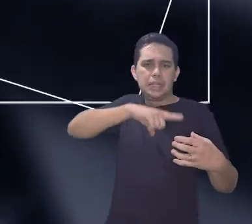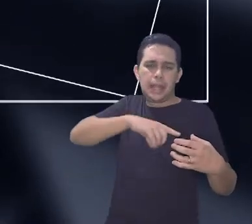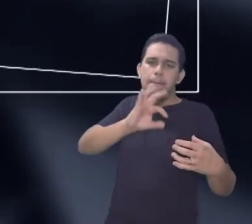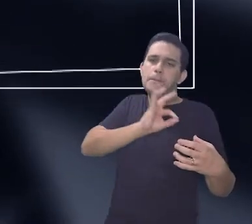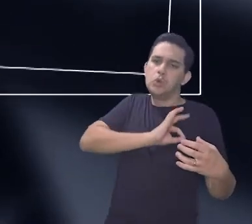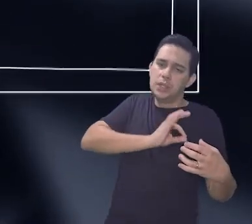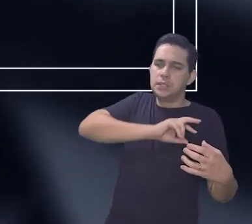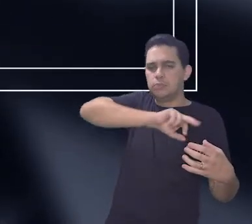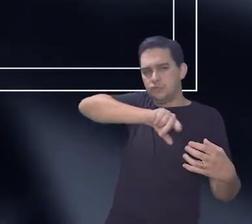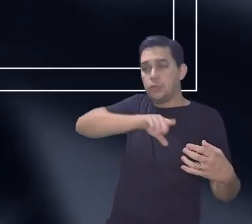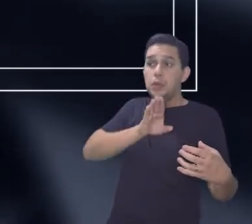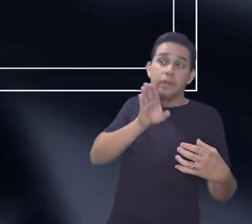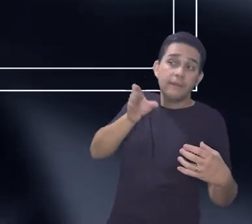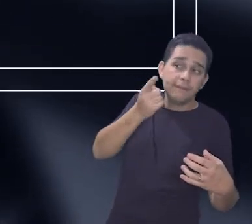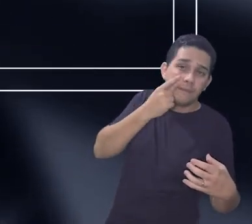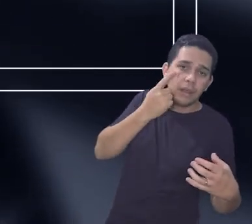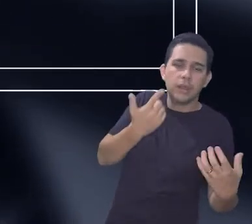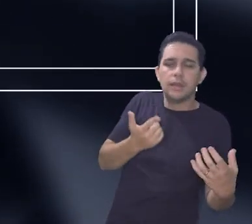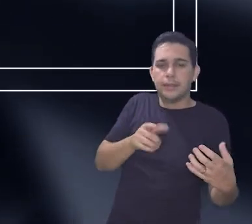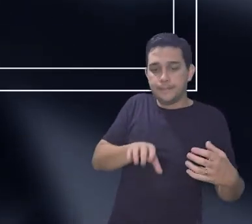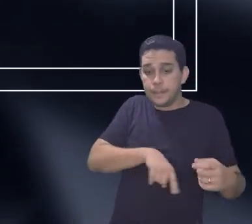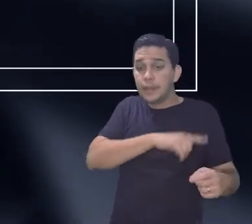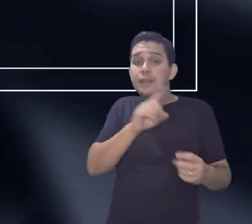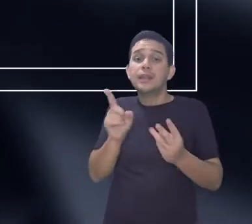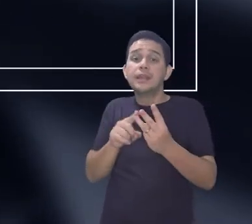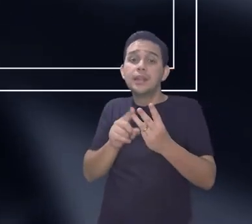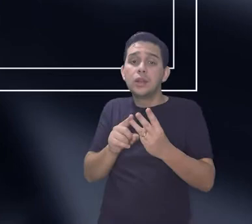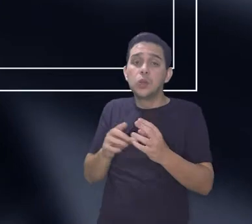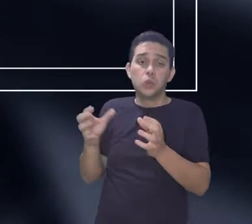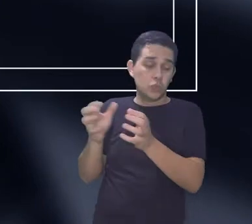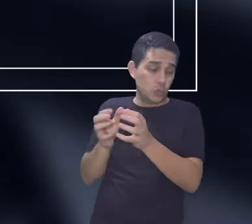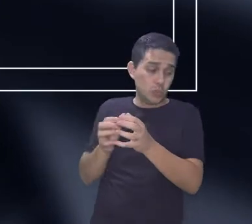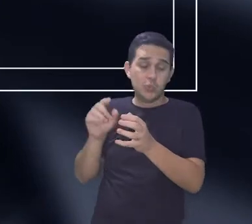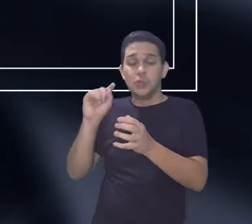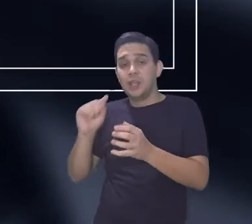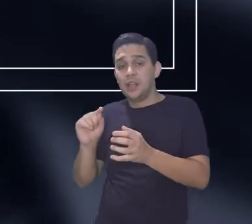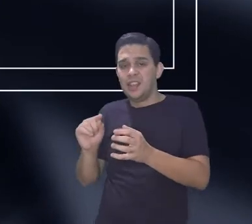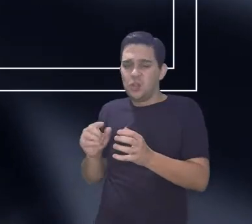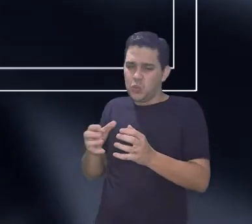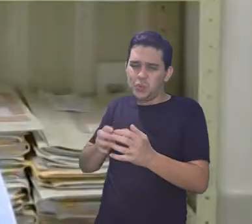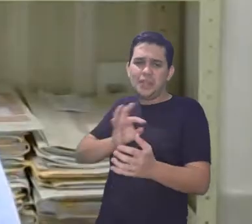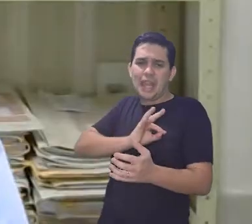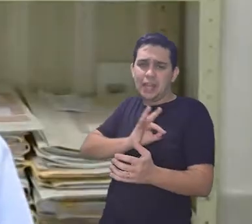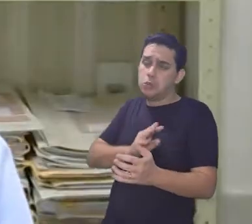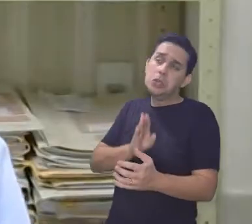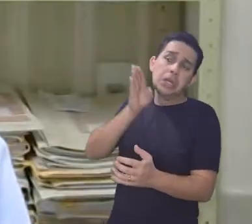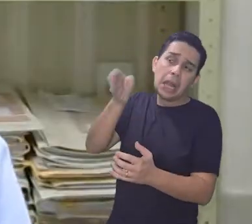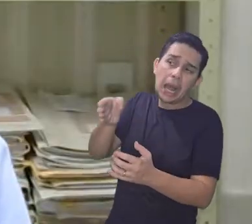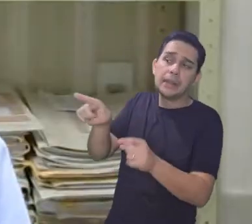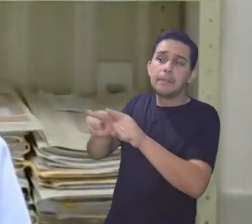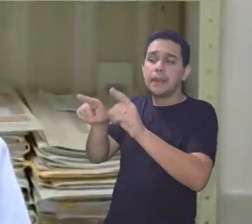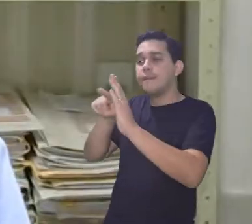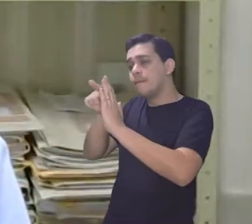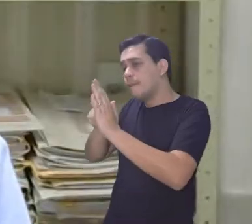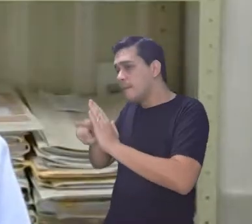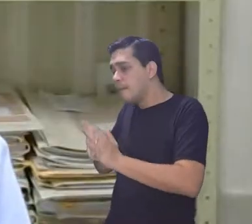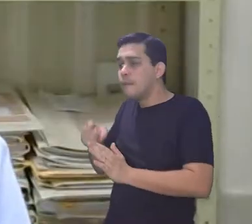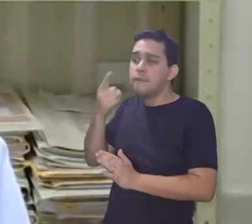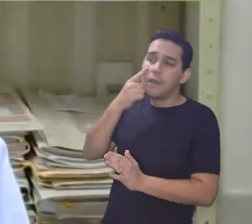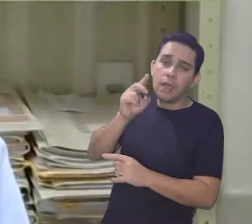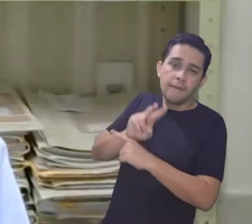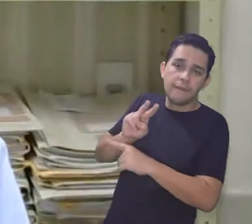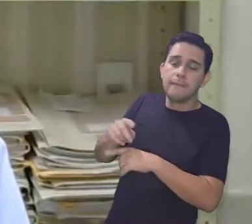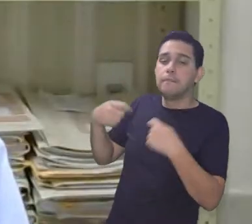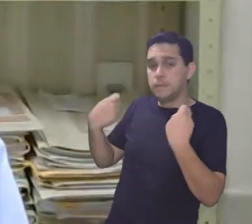equipes técnicas compostas por assistentes sociais e psicólogos. No caso concreto, que foi esse inquérito, a primeira visita